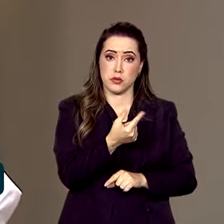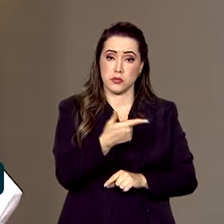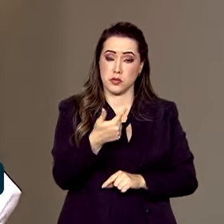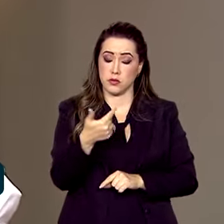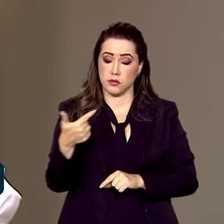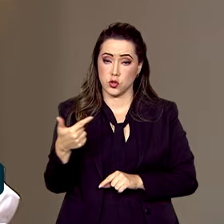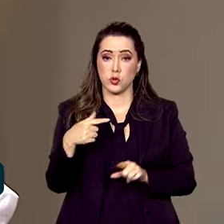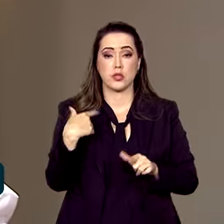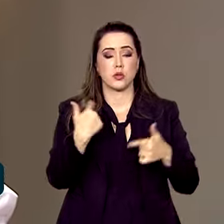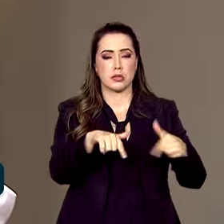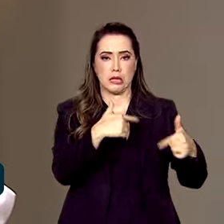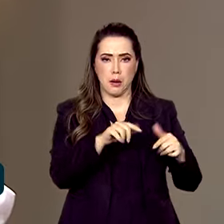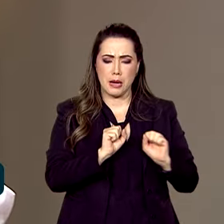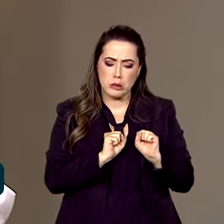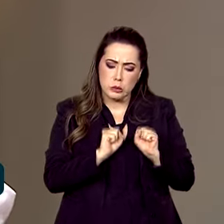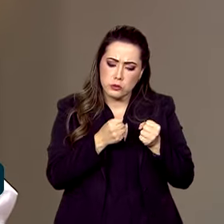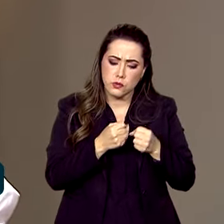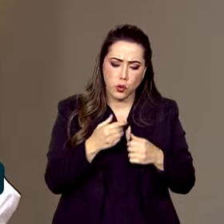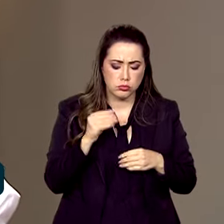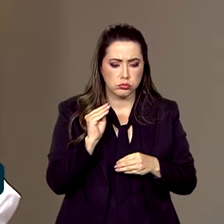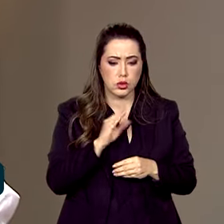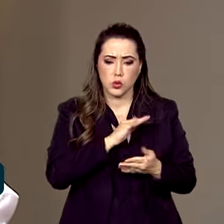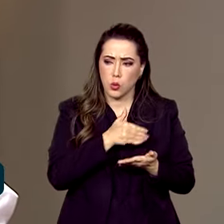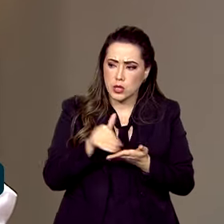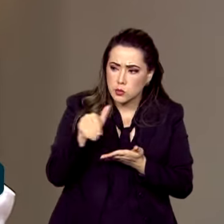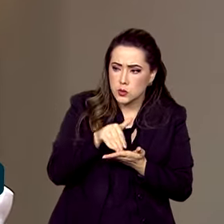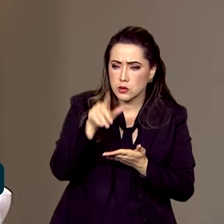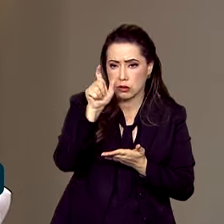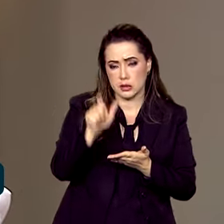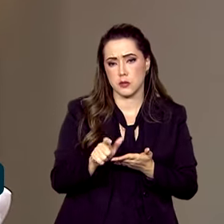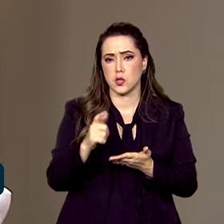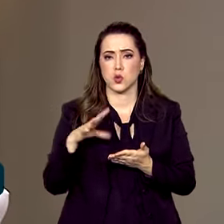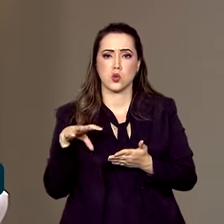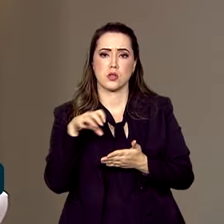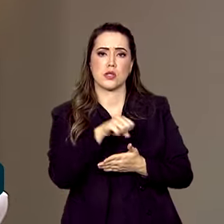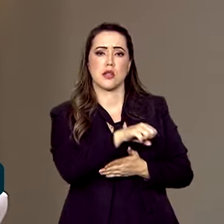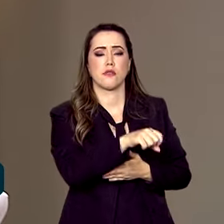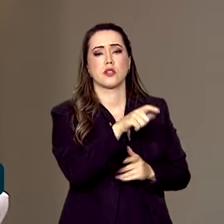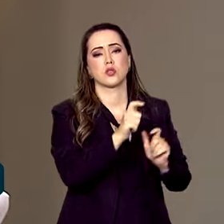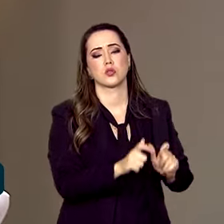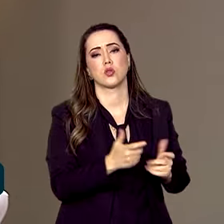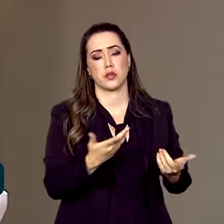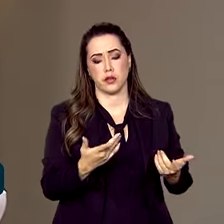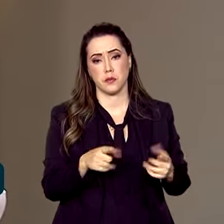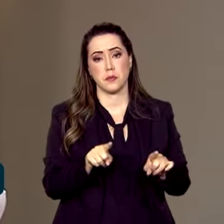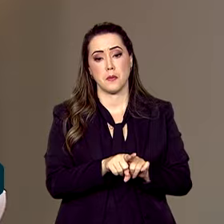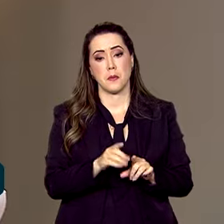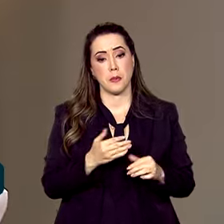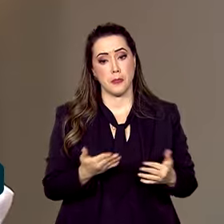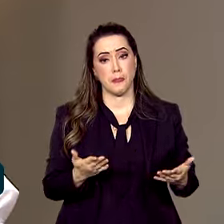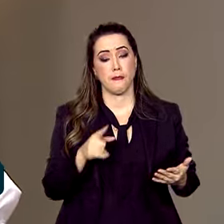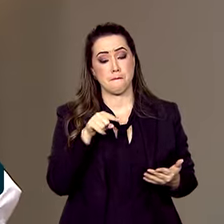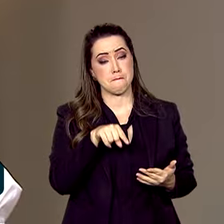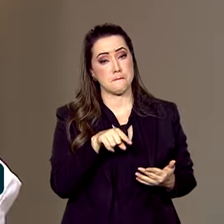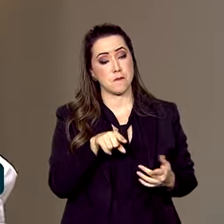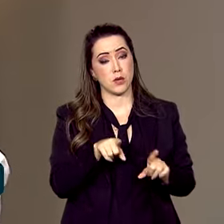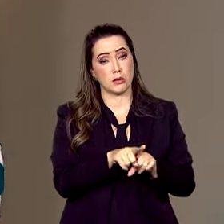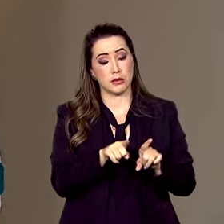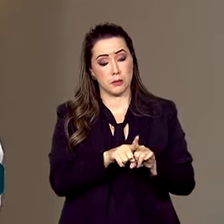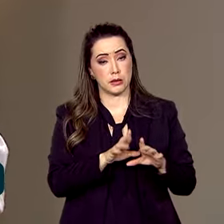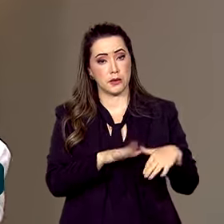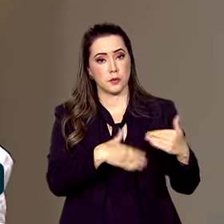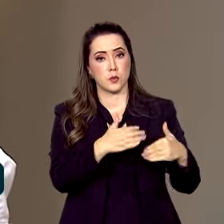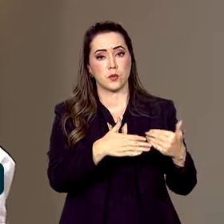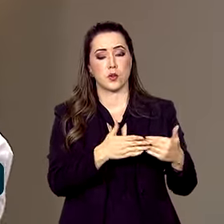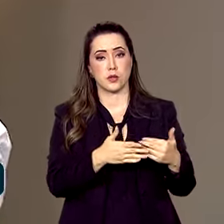né, a ser feito, né, com a retirada desses invasores dos não indígenas. Além disso, né, você teve o processo também